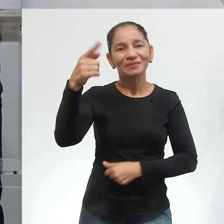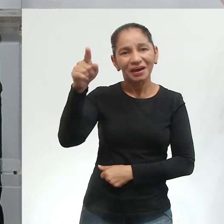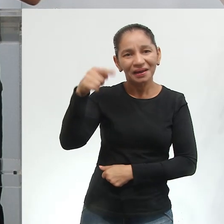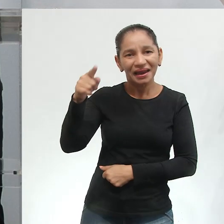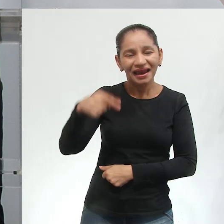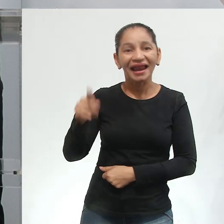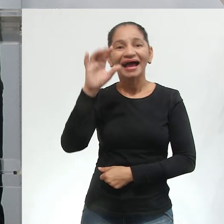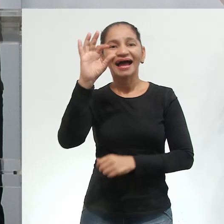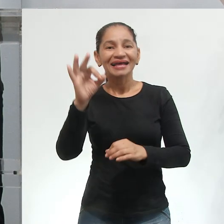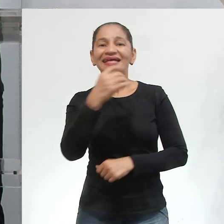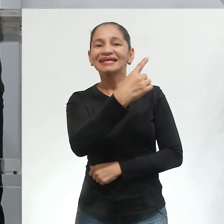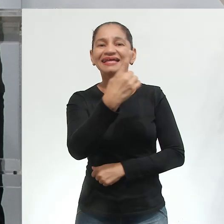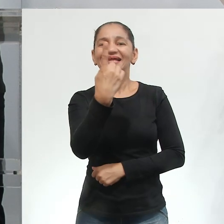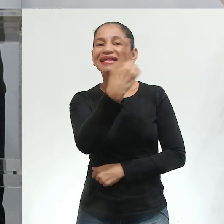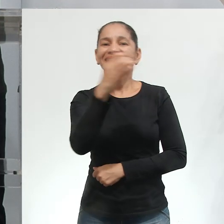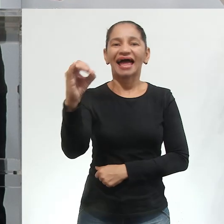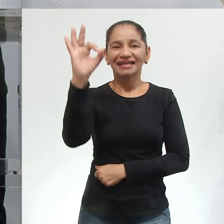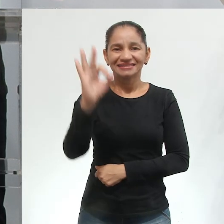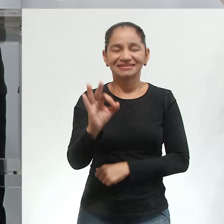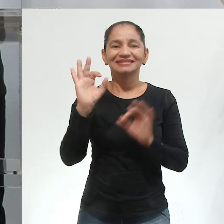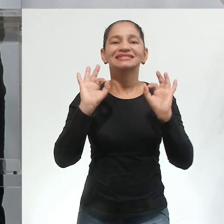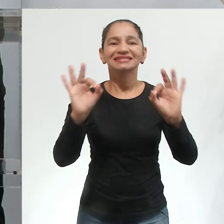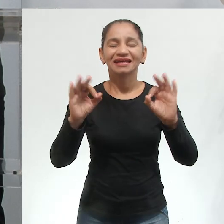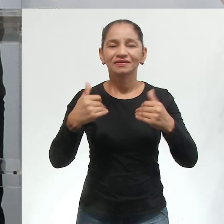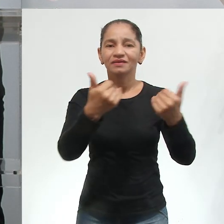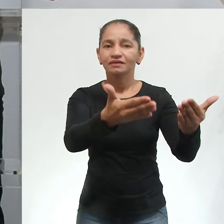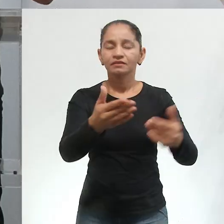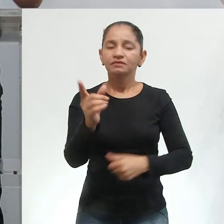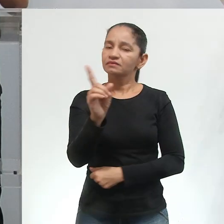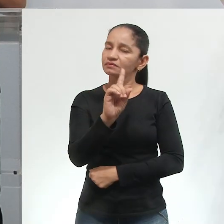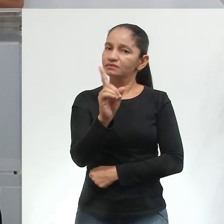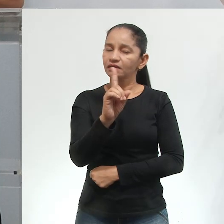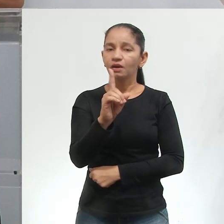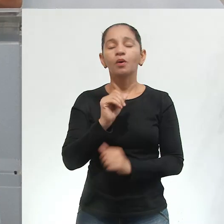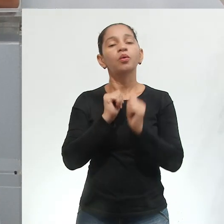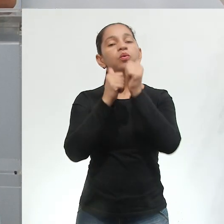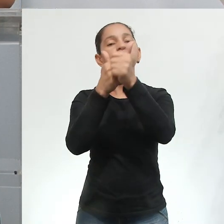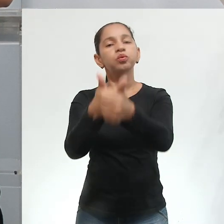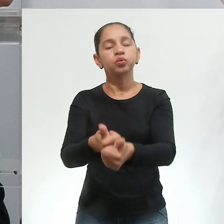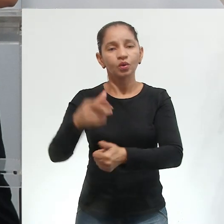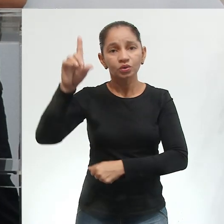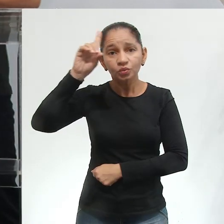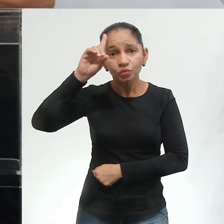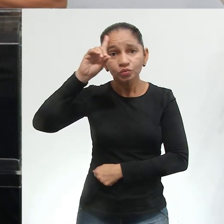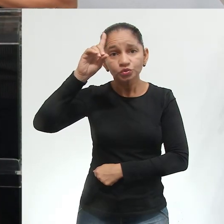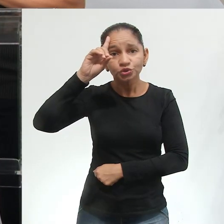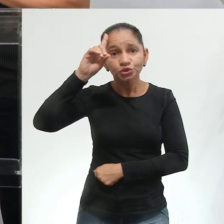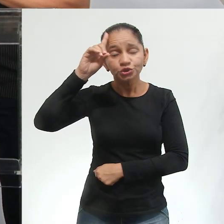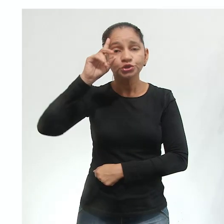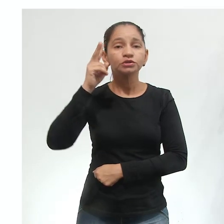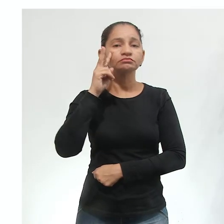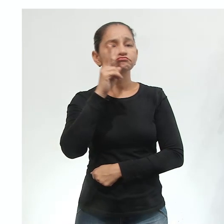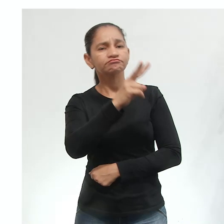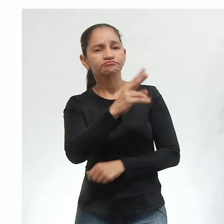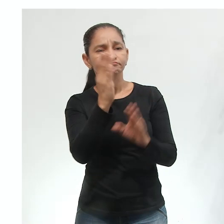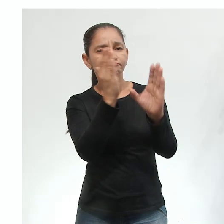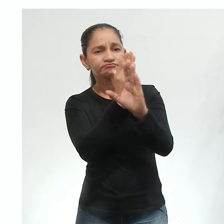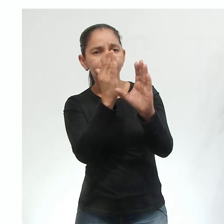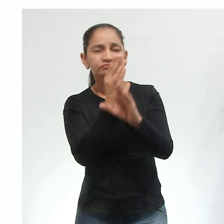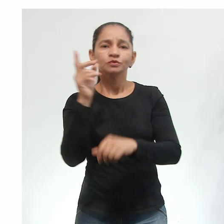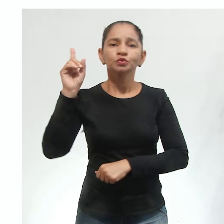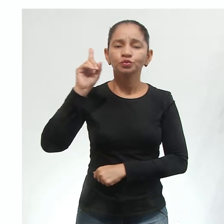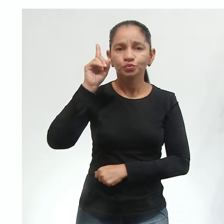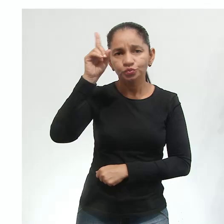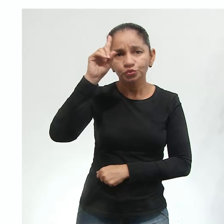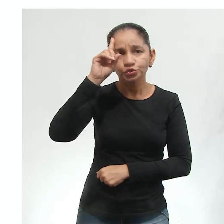ou errado e dar uma nota. É um processo contínuo e formativo na realidade do aluno. Inovação